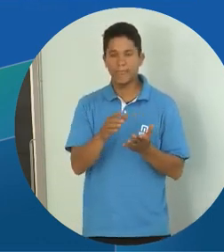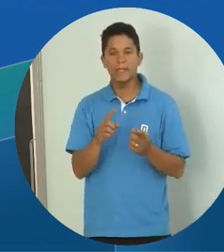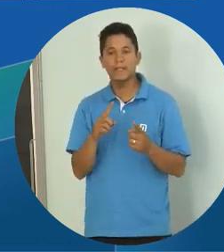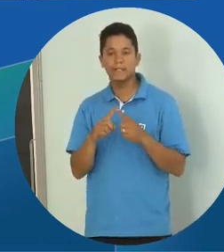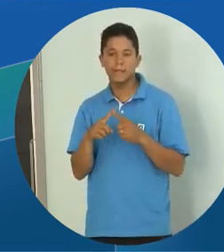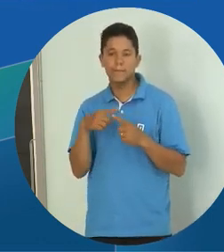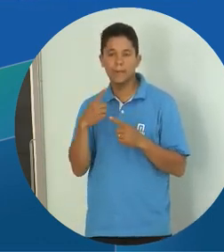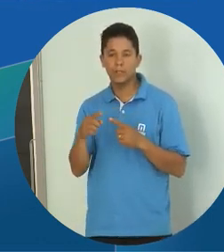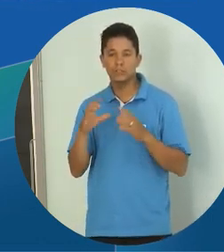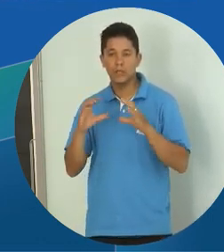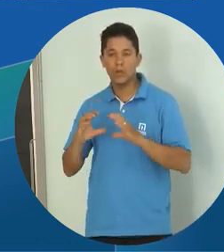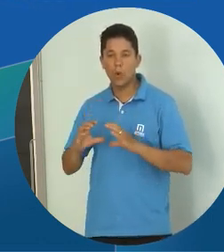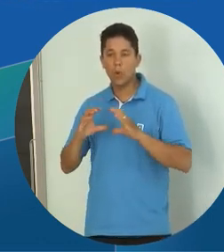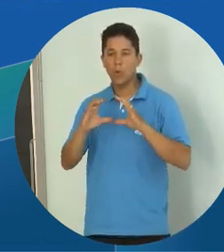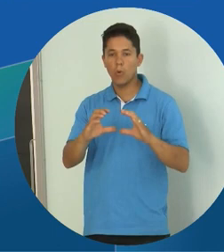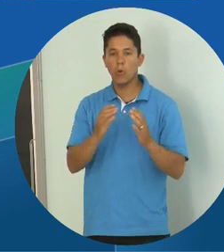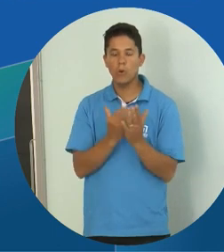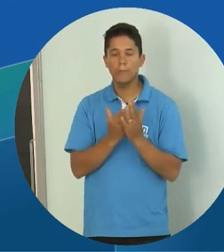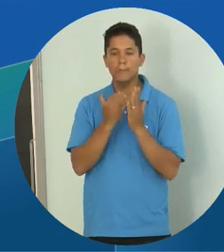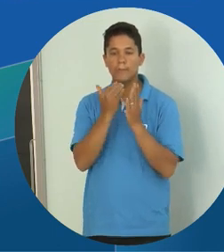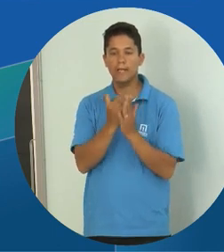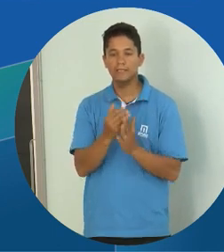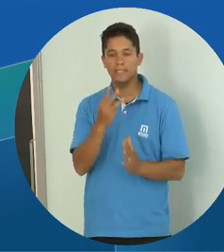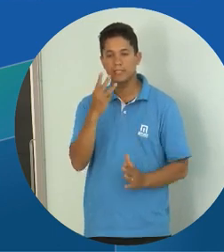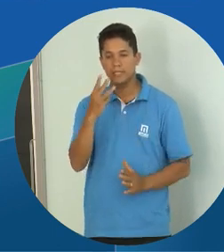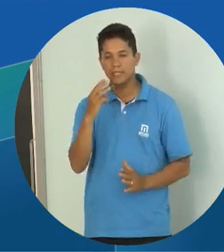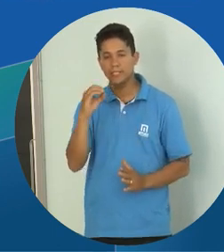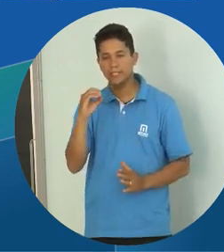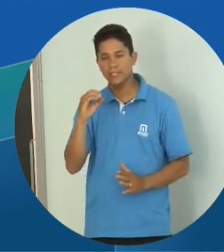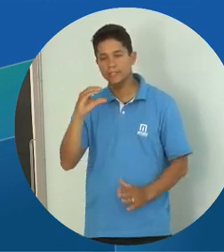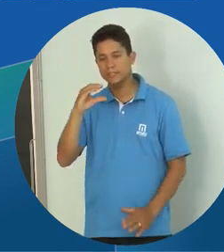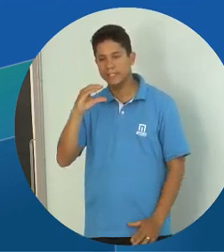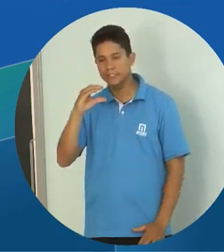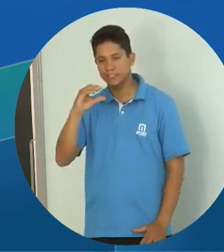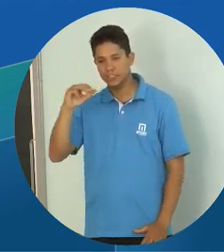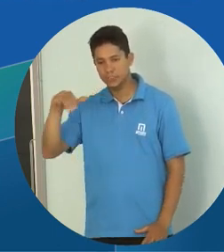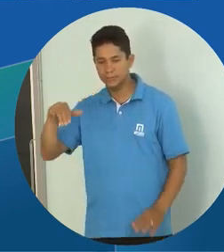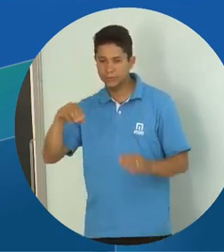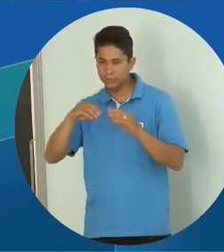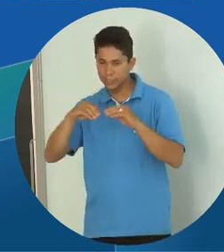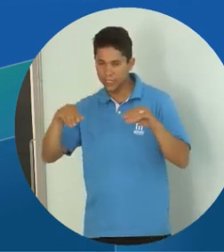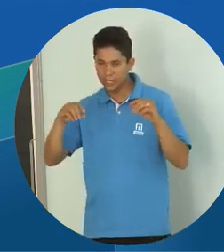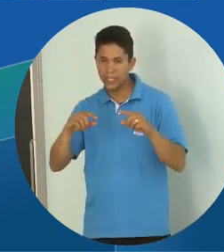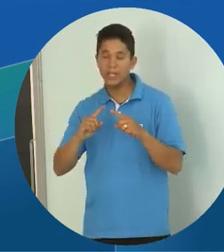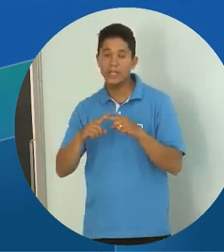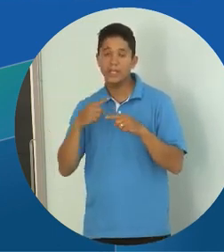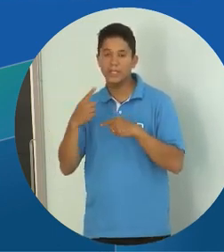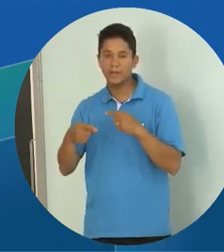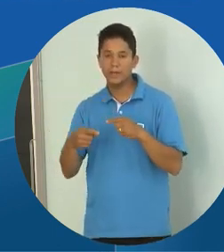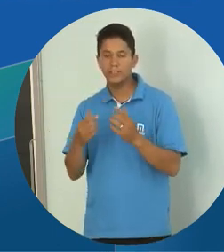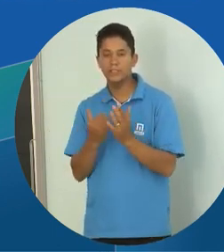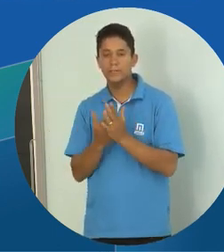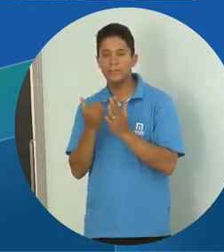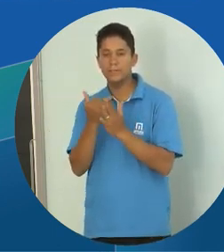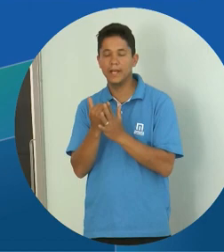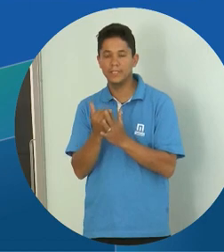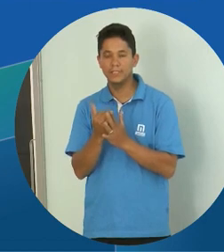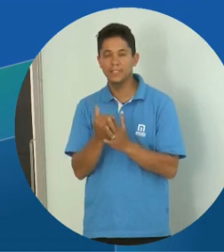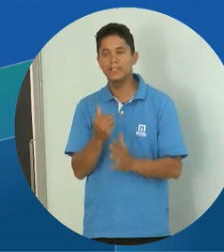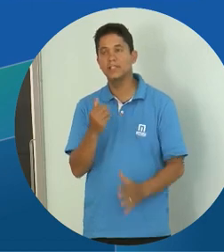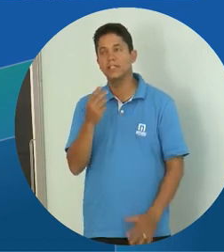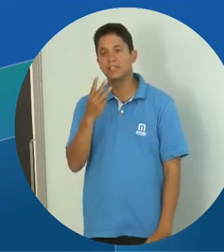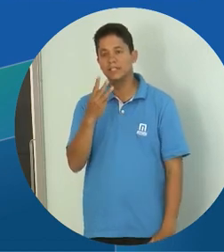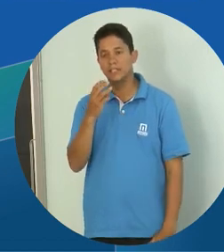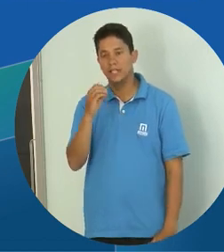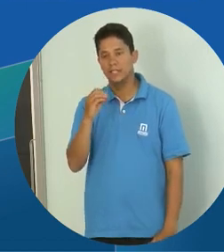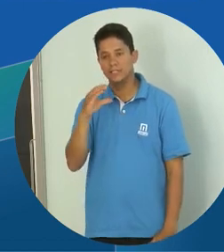30 centímetros de areia e finalizamos com 45 centímetros de solo, e cada 15 centímetros de solo foi compactado, com